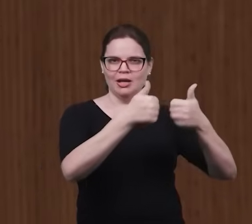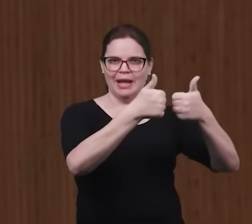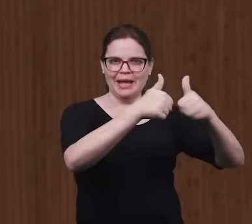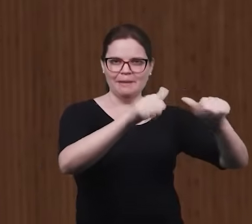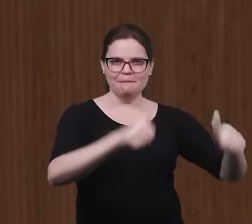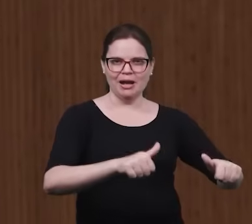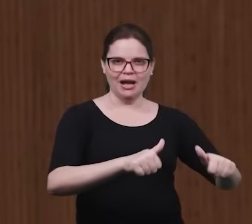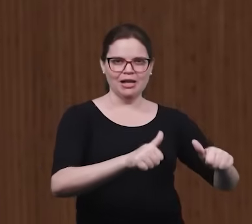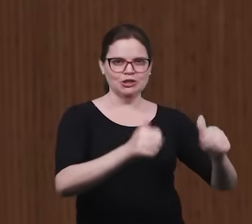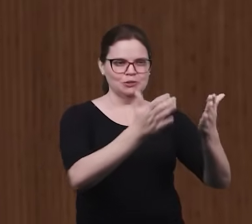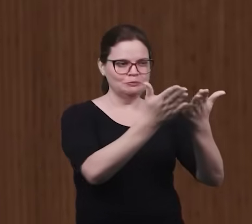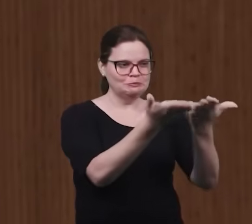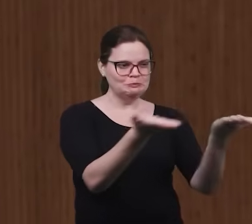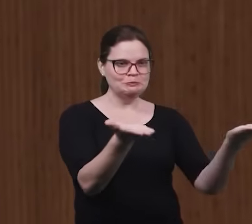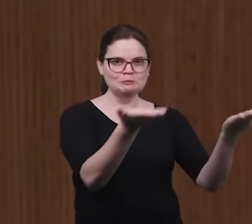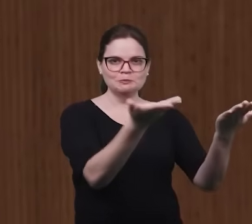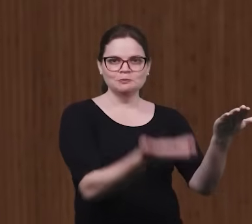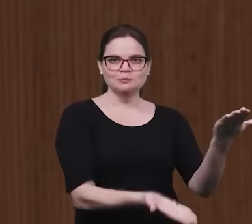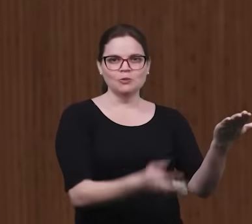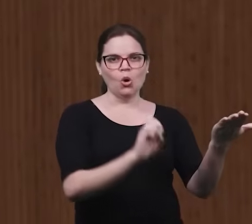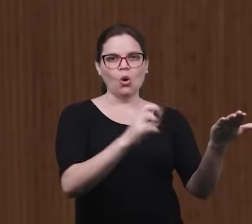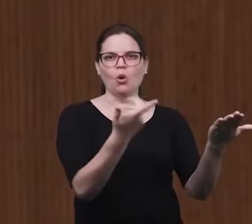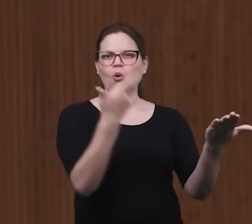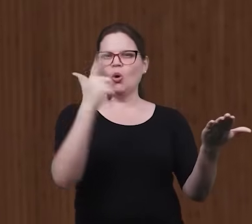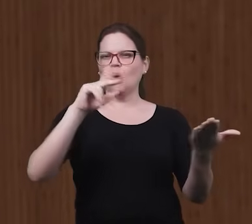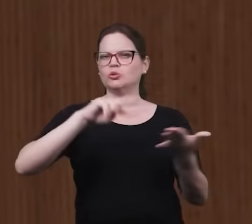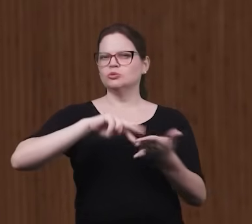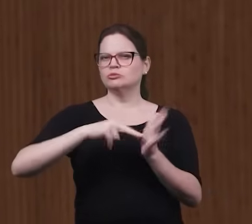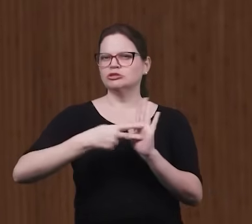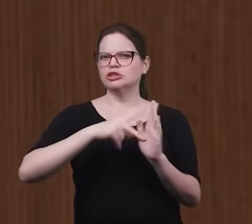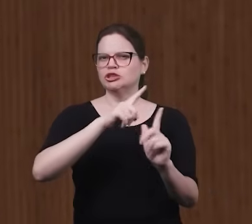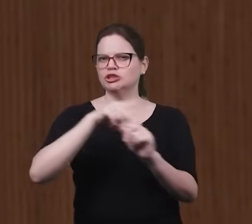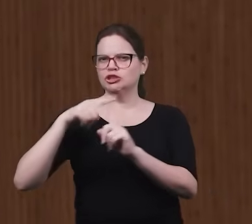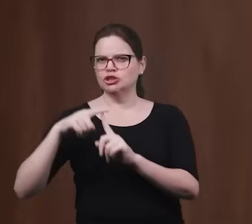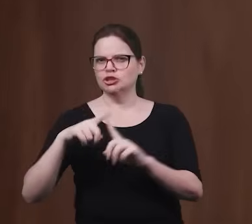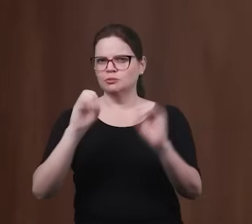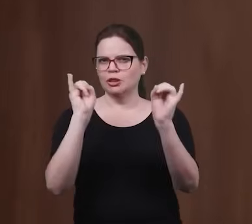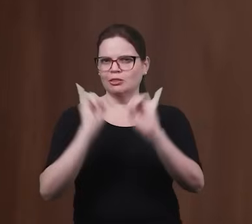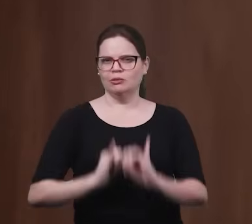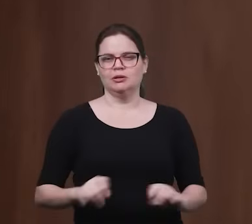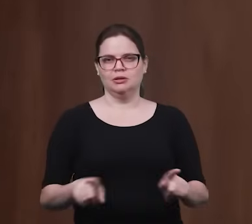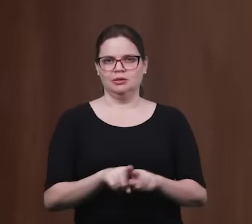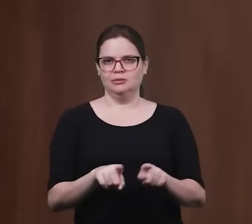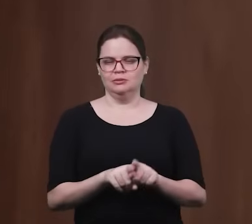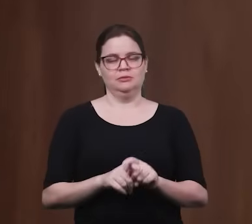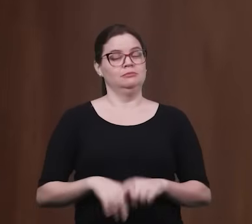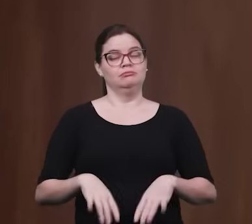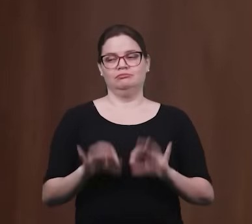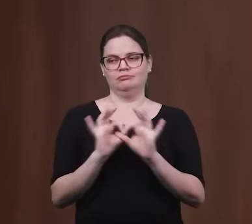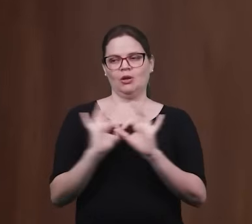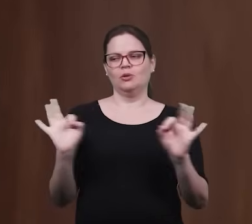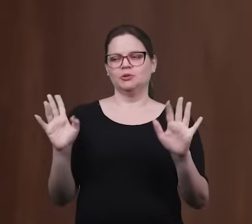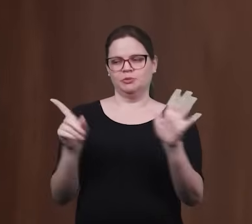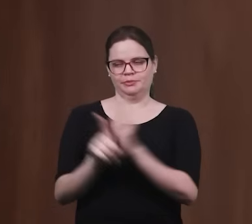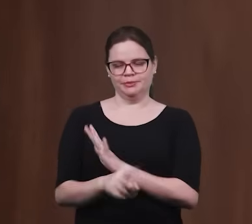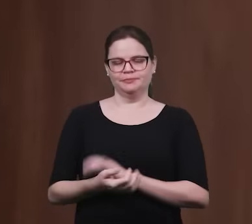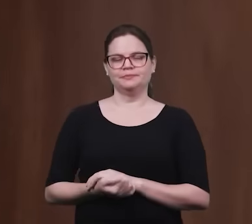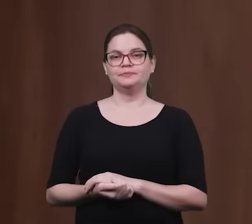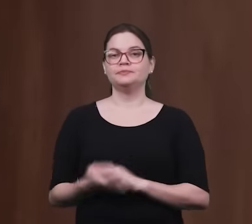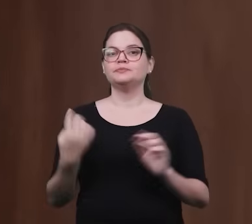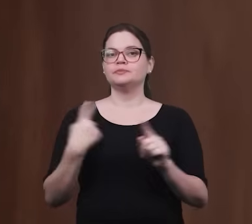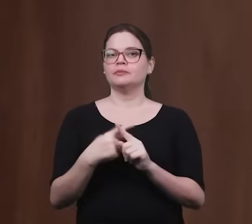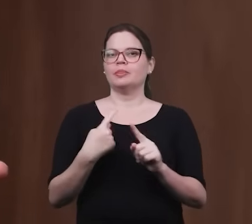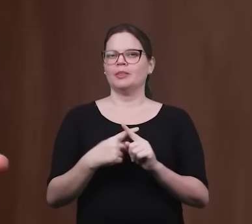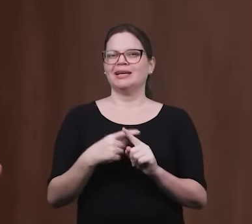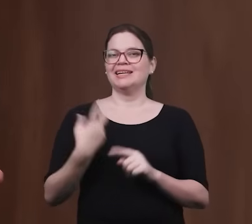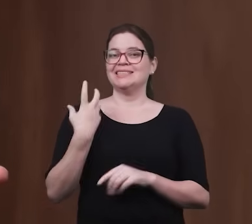adorar as imagens físicas ou tem mais formas de adorar? Essa é uma ótima pergunta, porque o